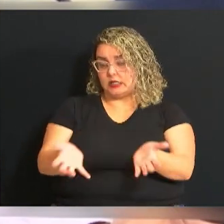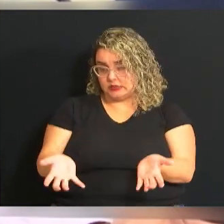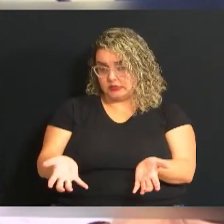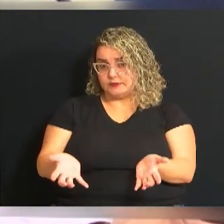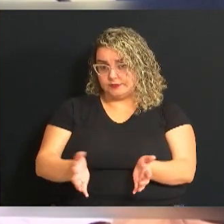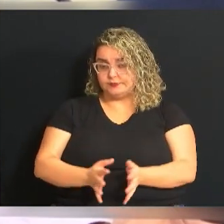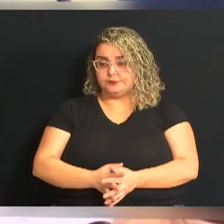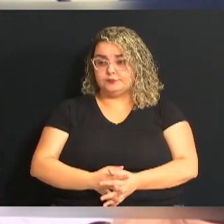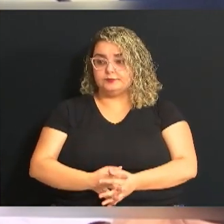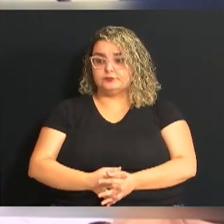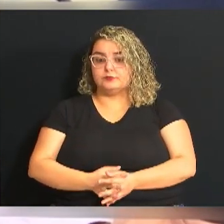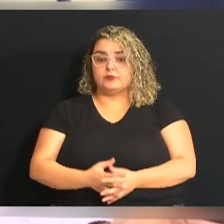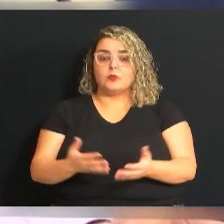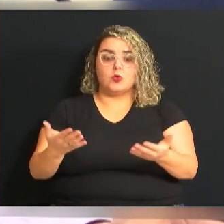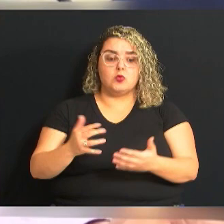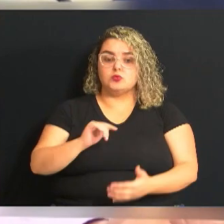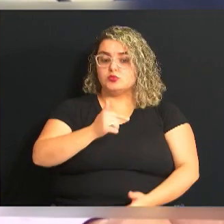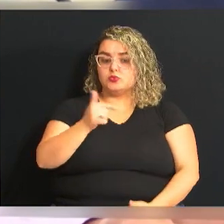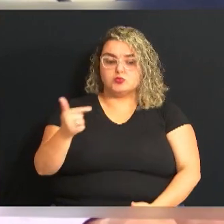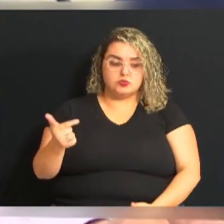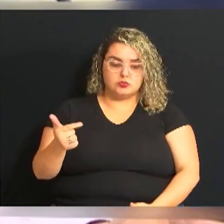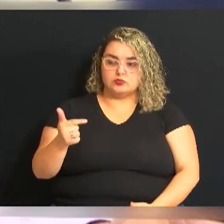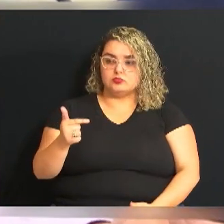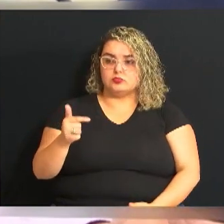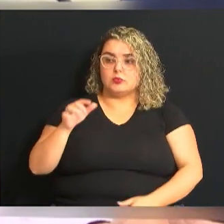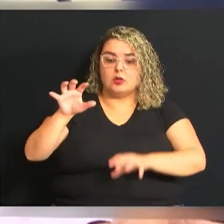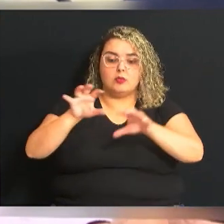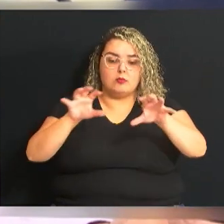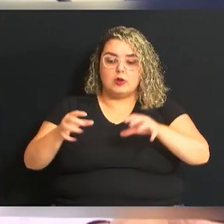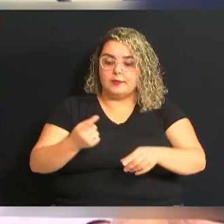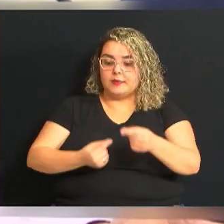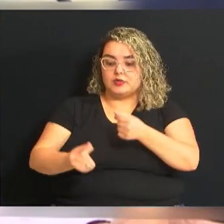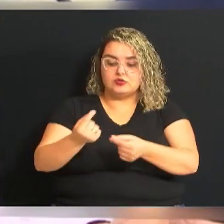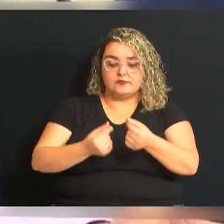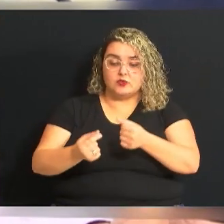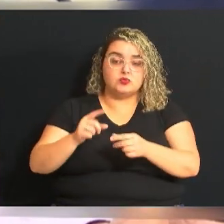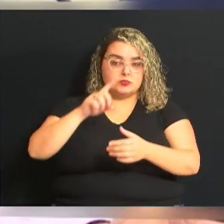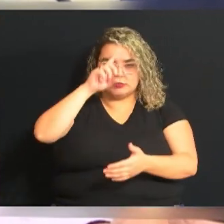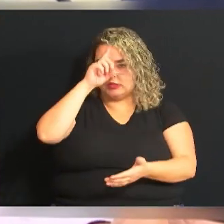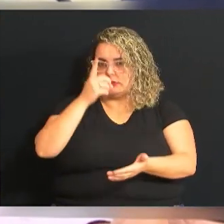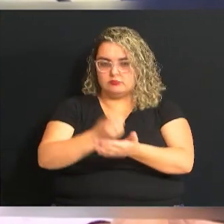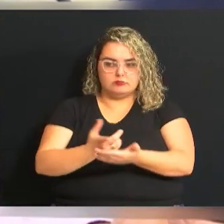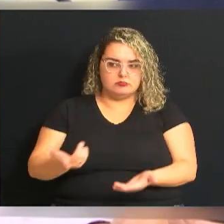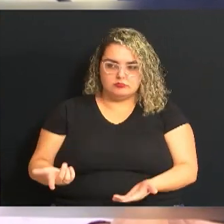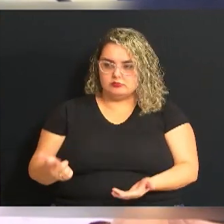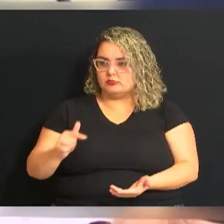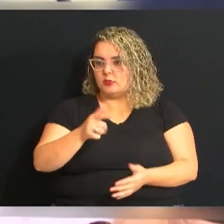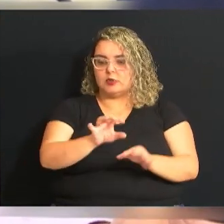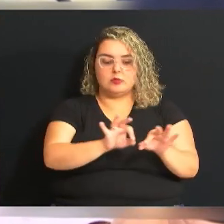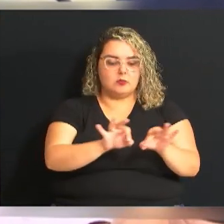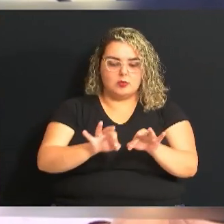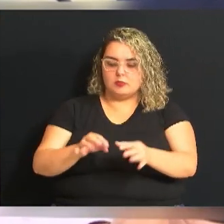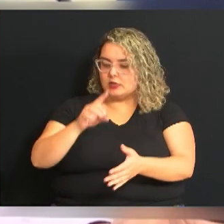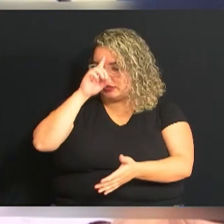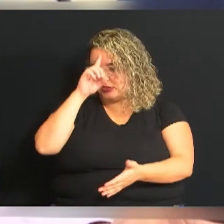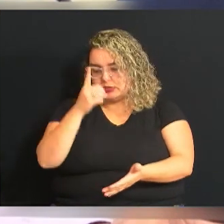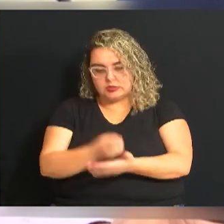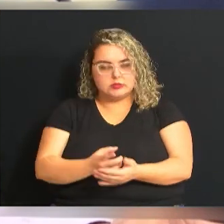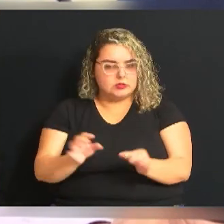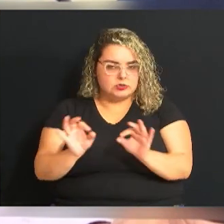Então, imagine a aberração. Frigorífico, com segurança, com porteiro, saiu o caminhão de frigorífico. A gente tem comércio de